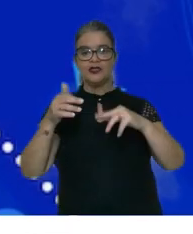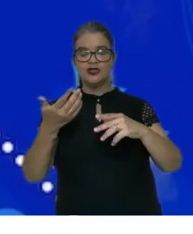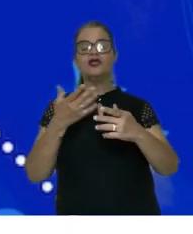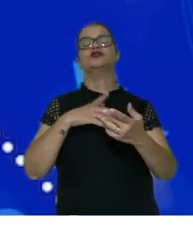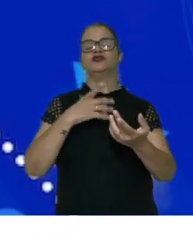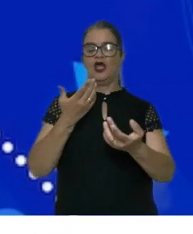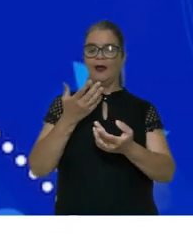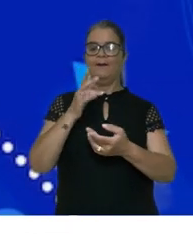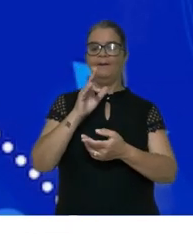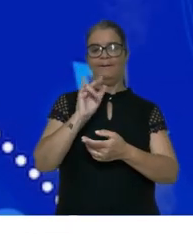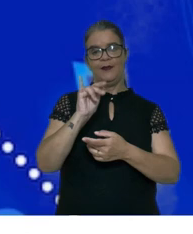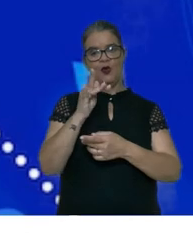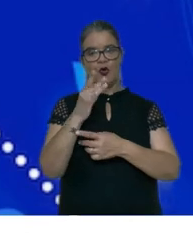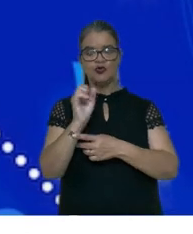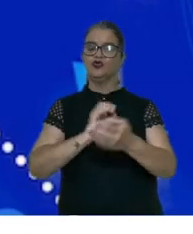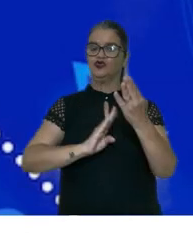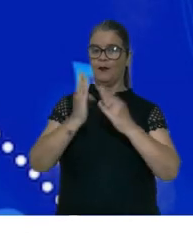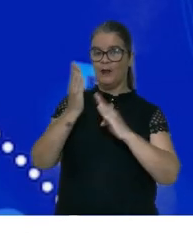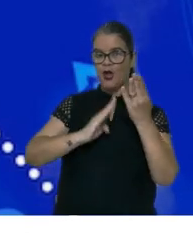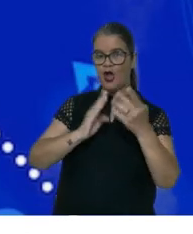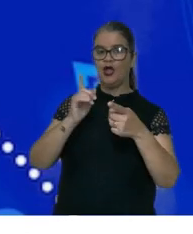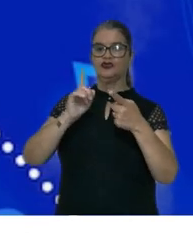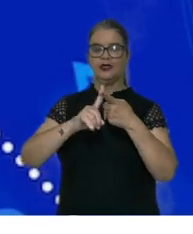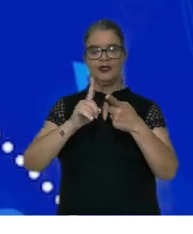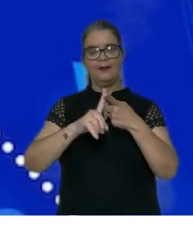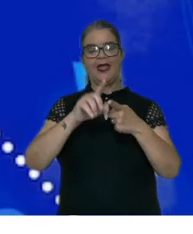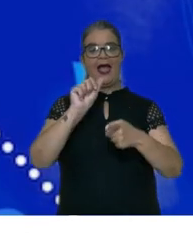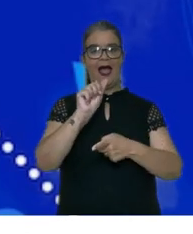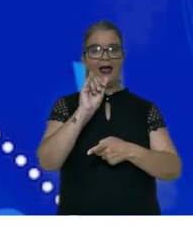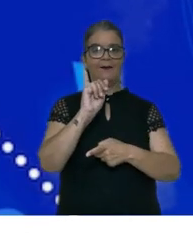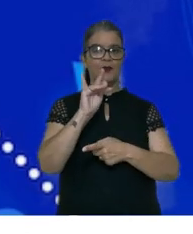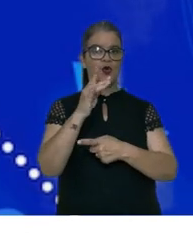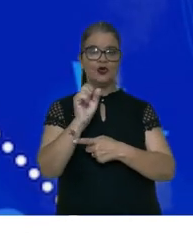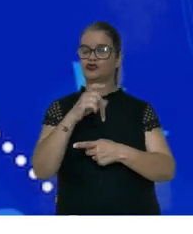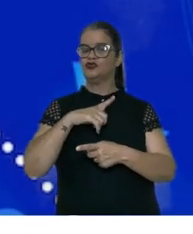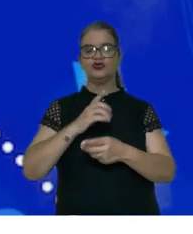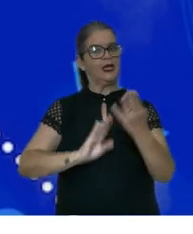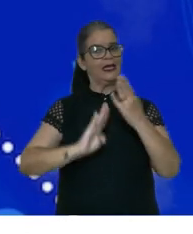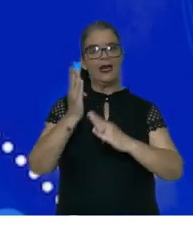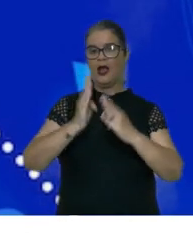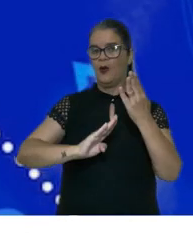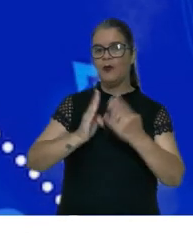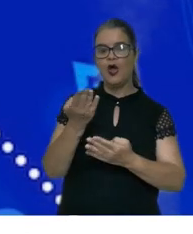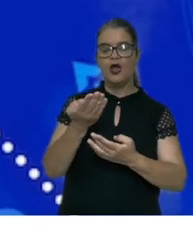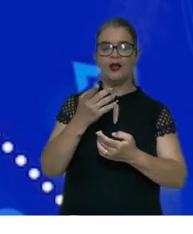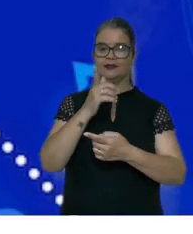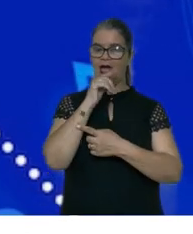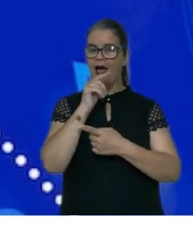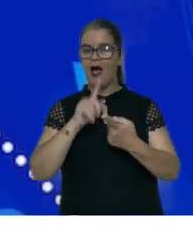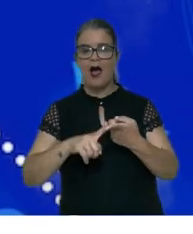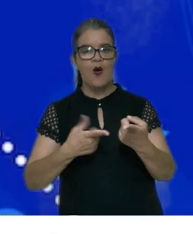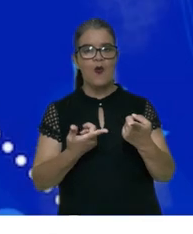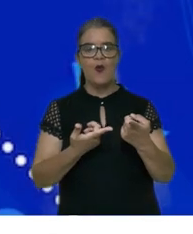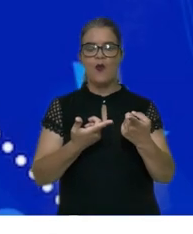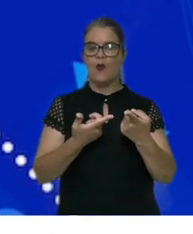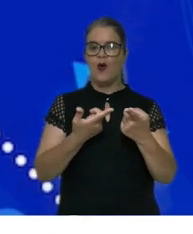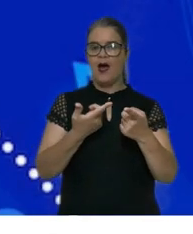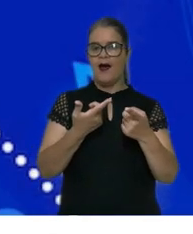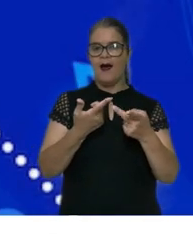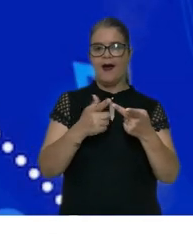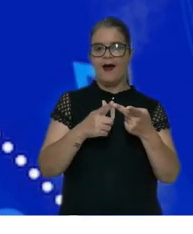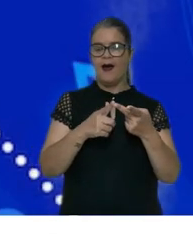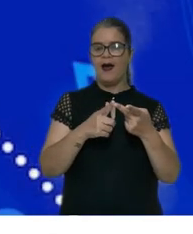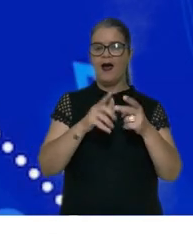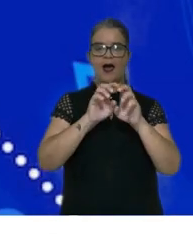bióticos, biológicos e abióticos, não biológicos, a água, as estruturas